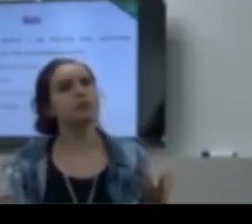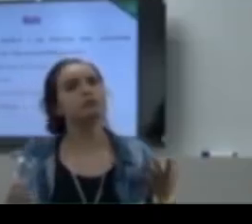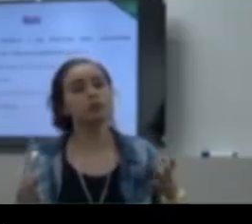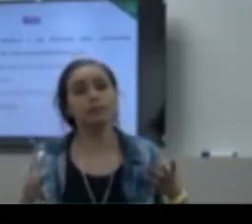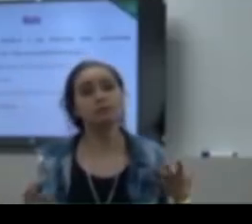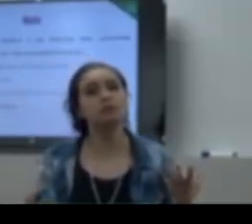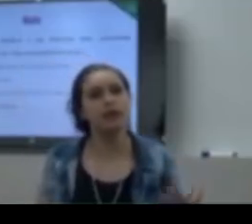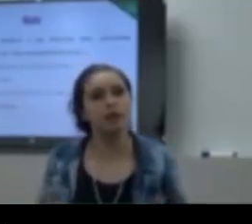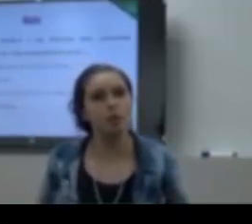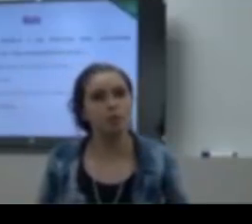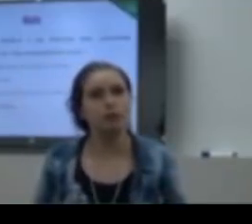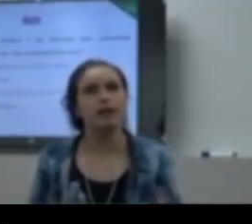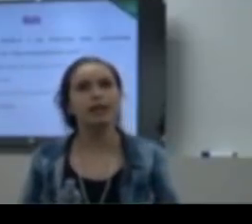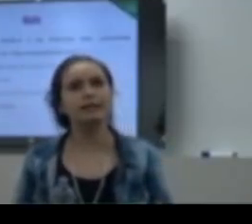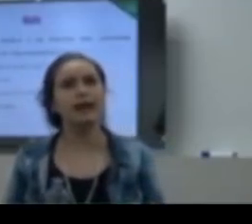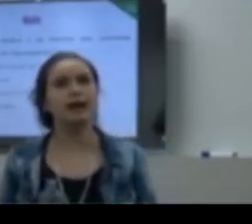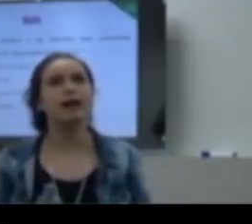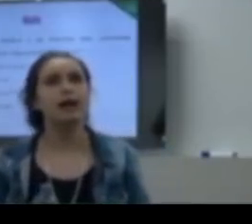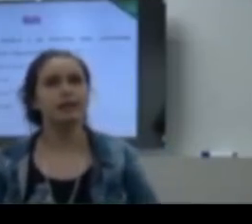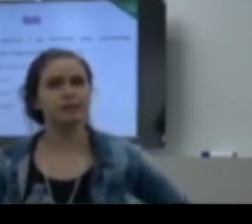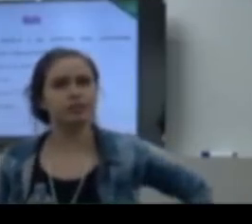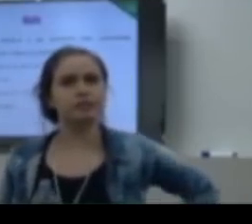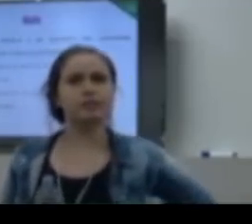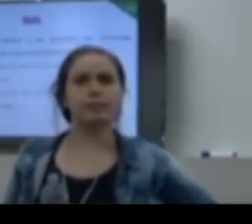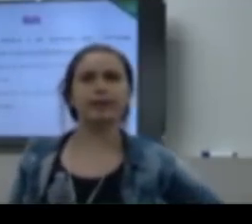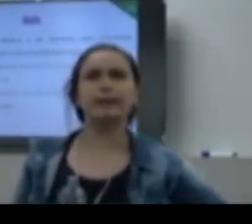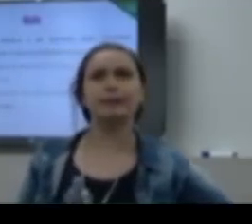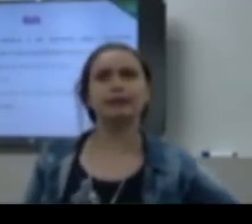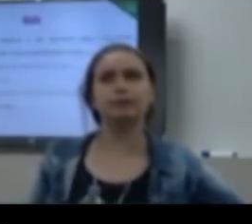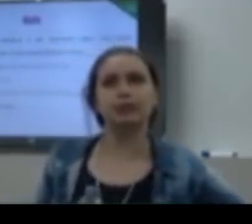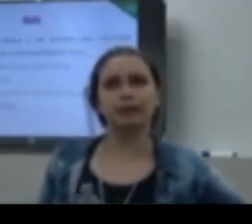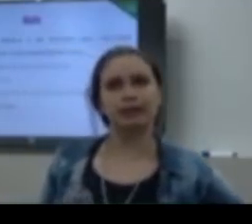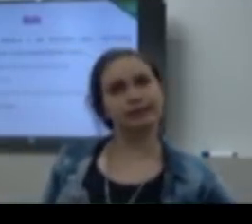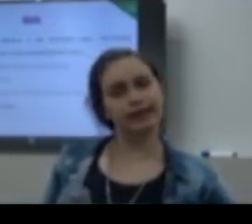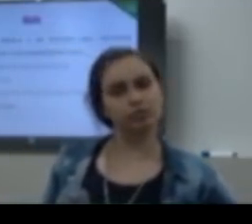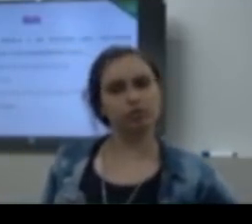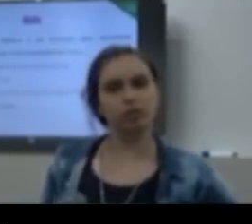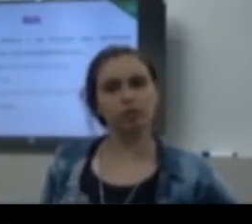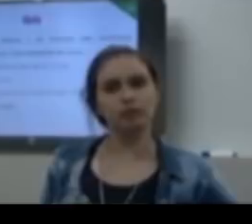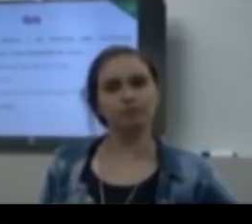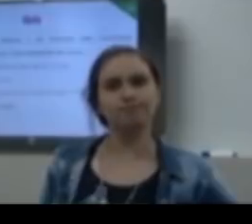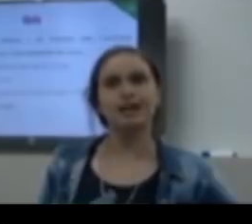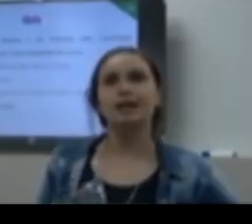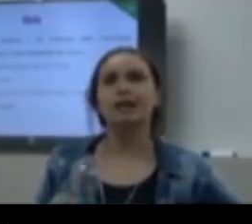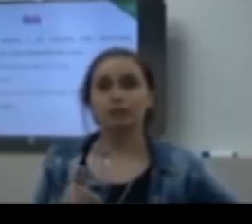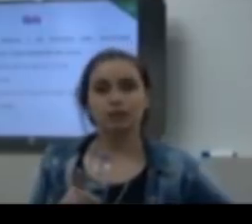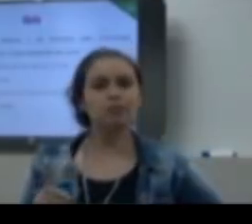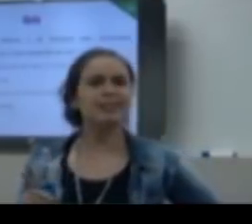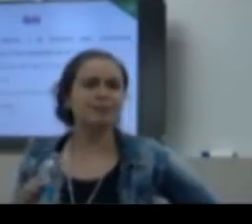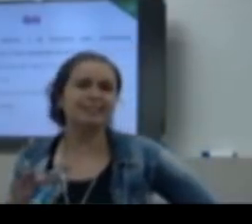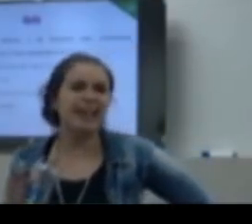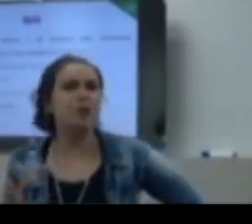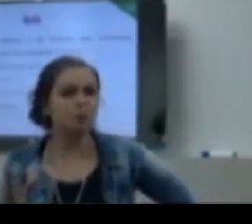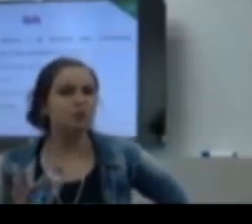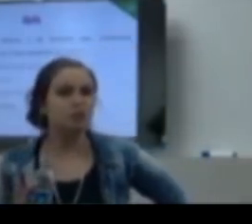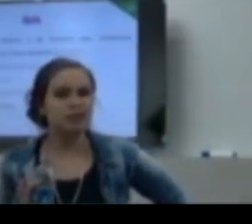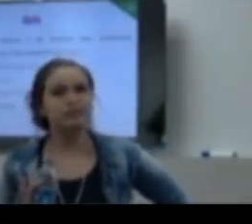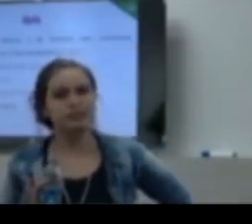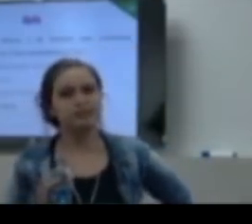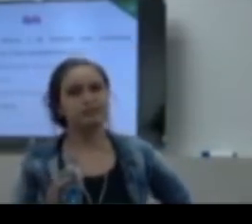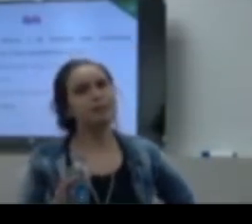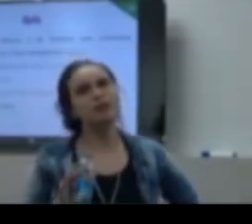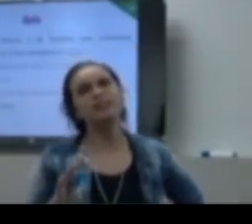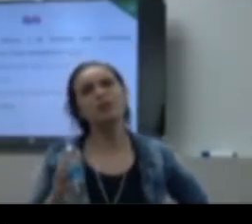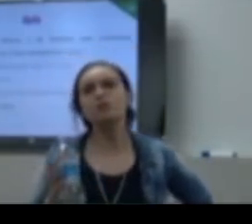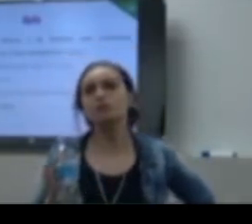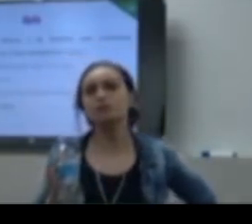esses dois domínios têm em comum? Letra A vegetação é bem adaptada ao clima quente e úmido. O clima até é úmido